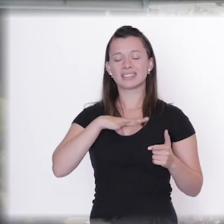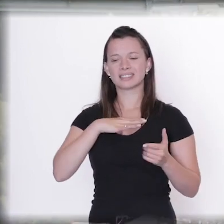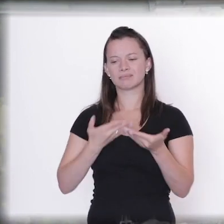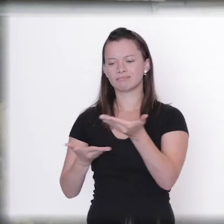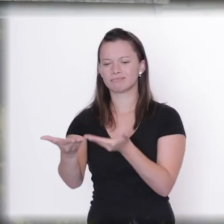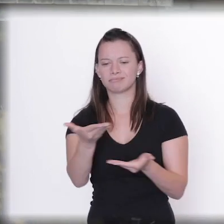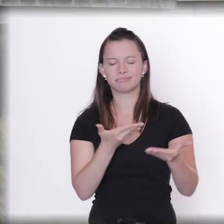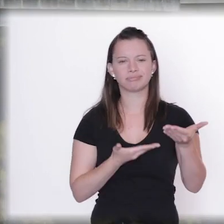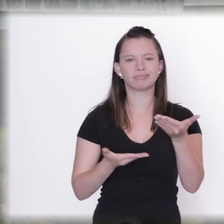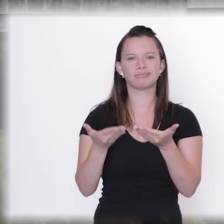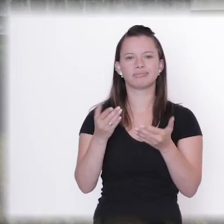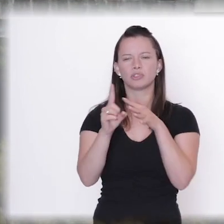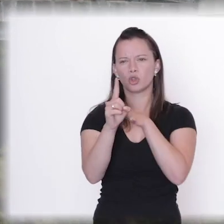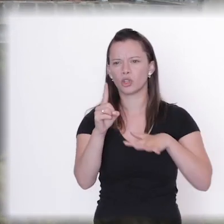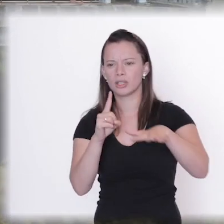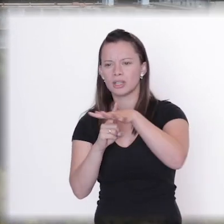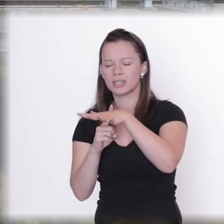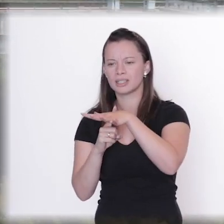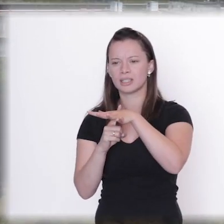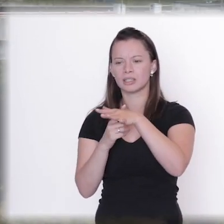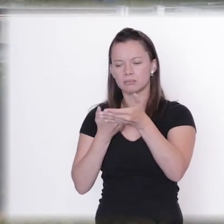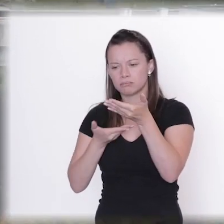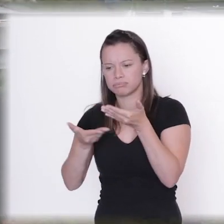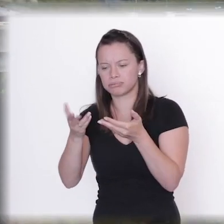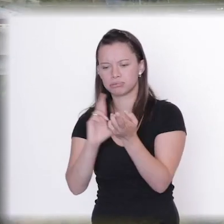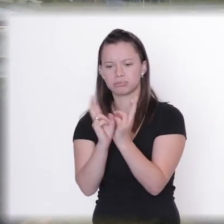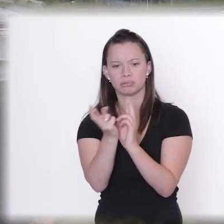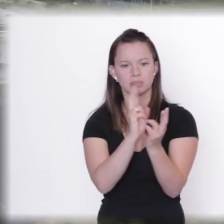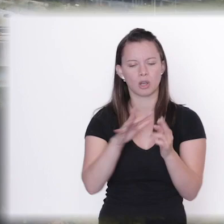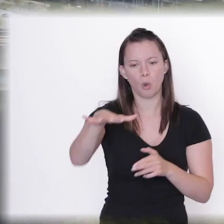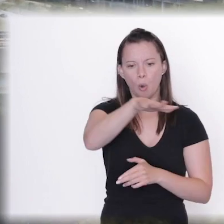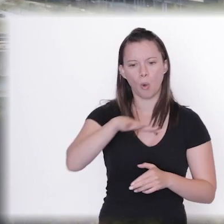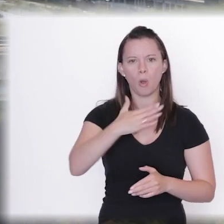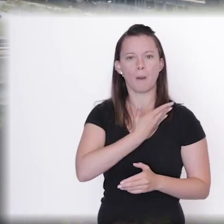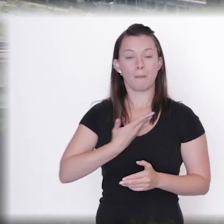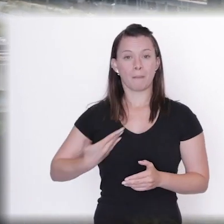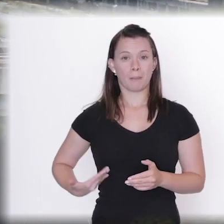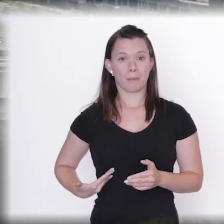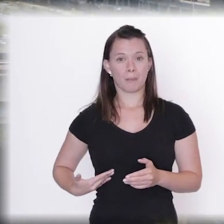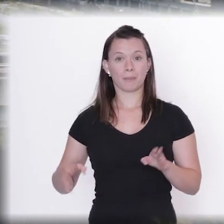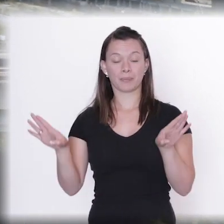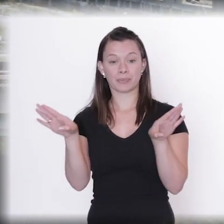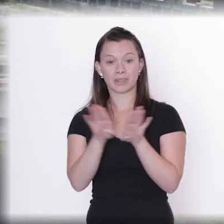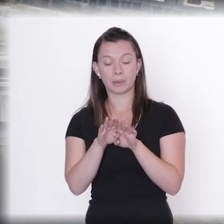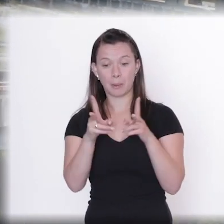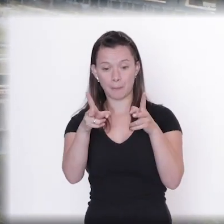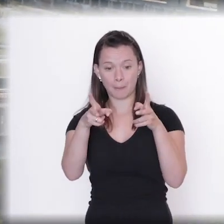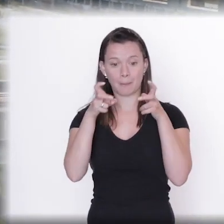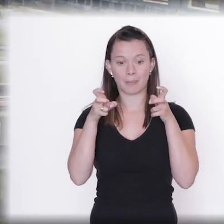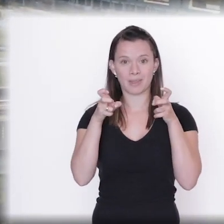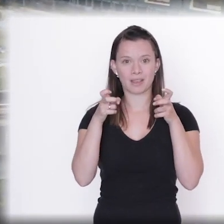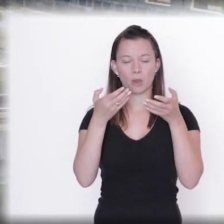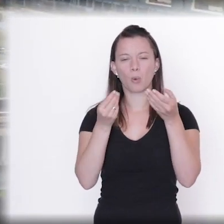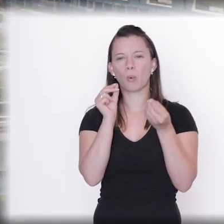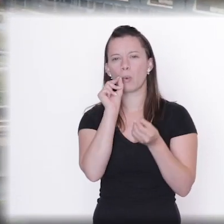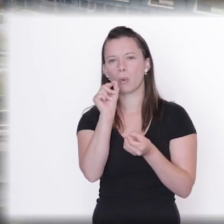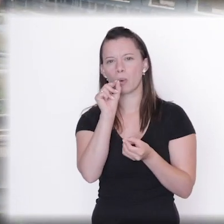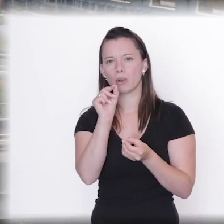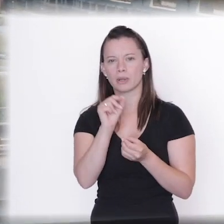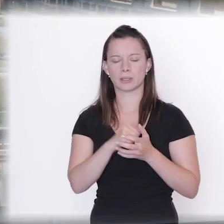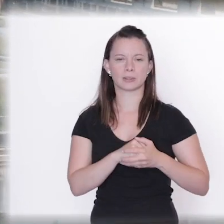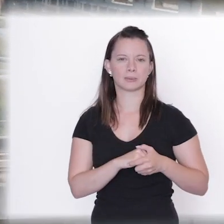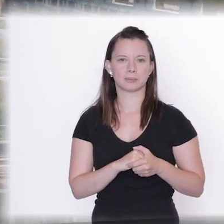de sociabilidade. A cidade é a construção do espaço público. A cidade é o reconhecimento da dimensão da polis, que é a palavra grega para a